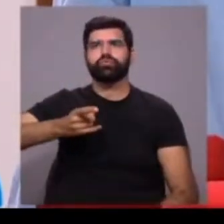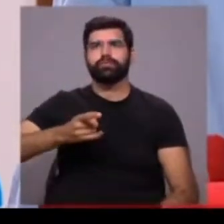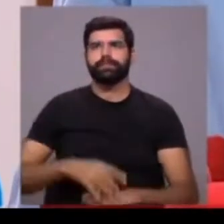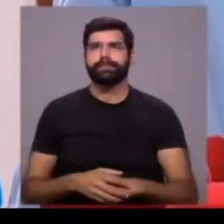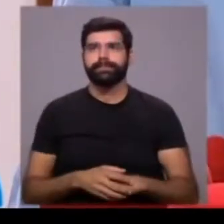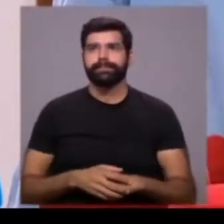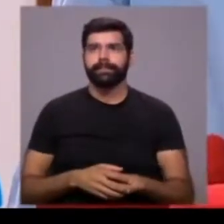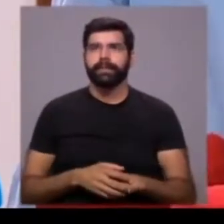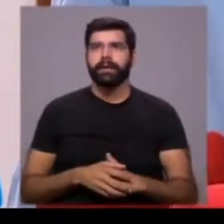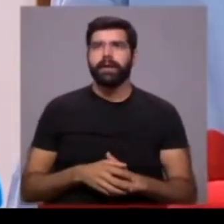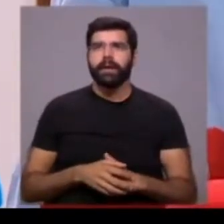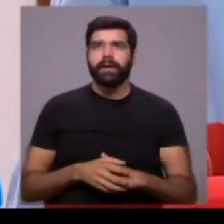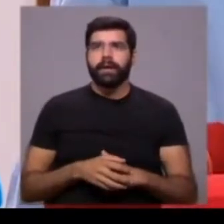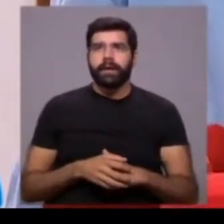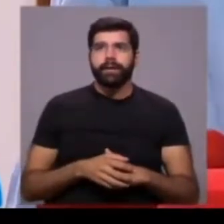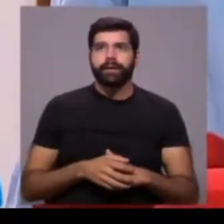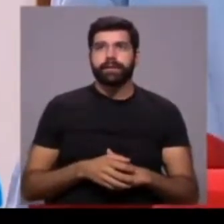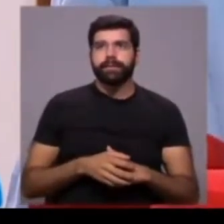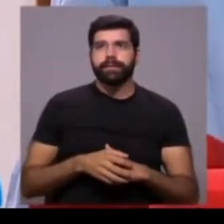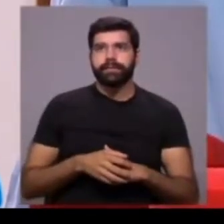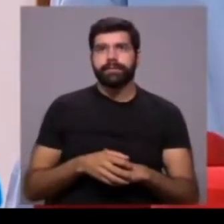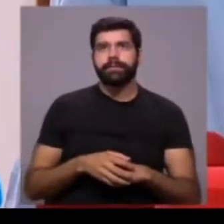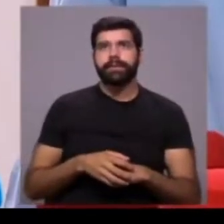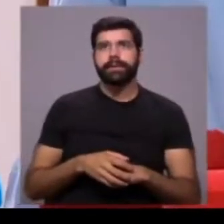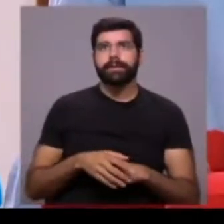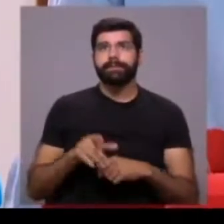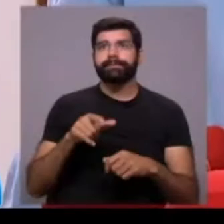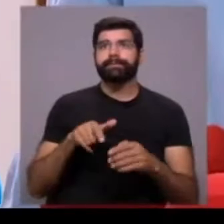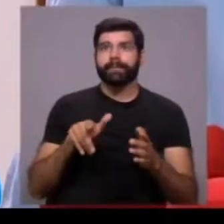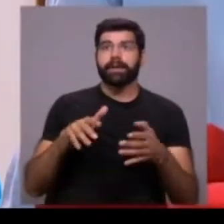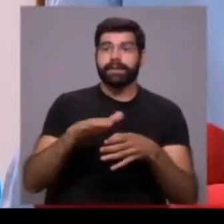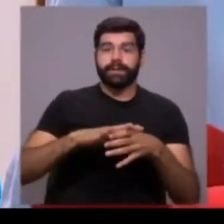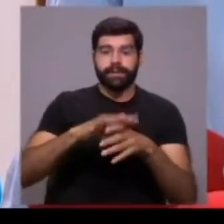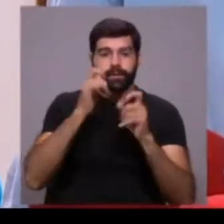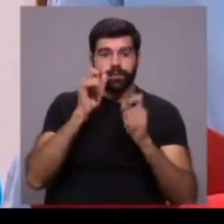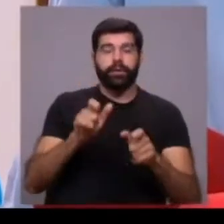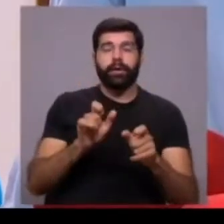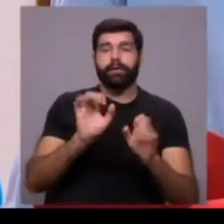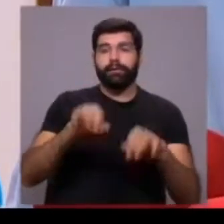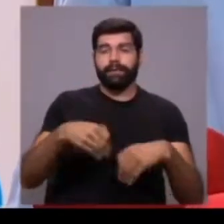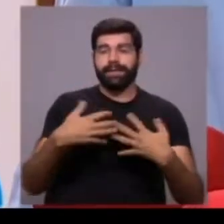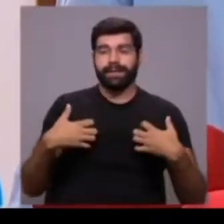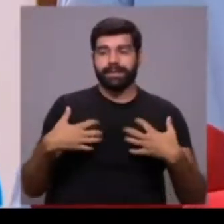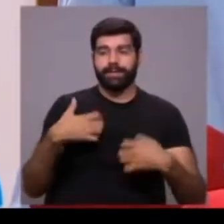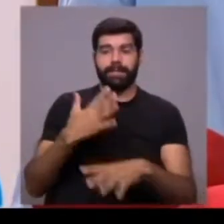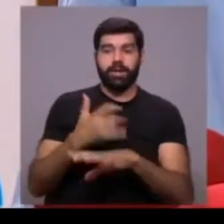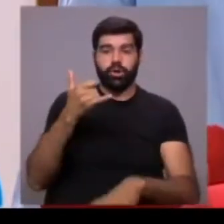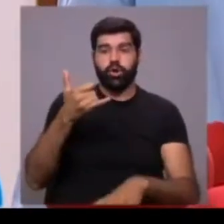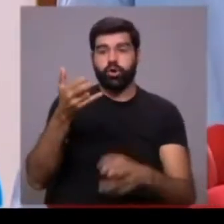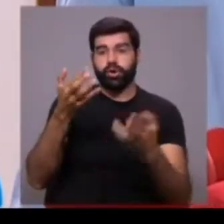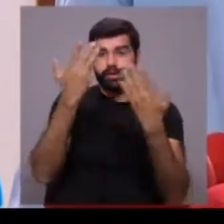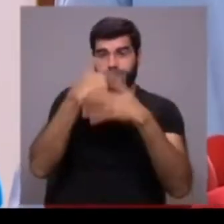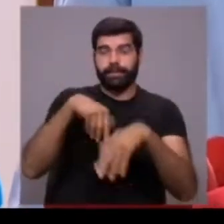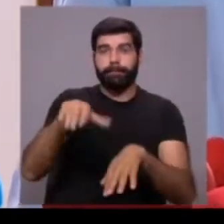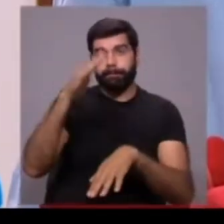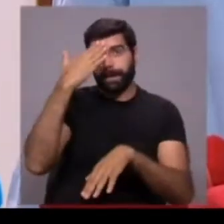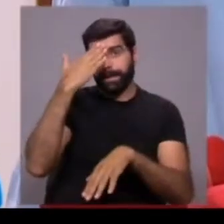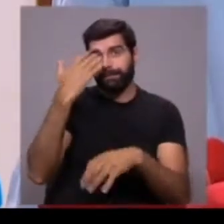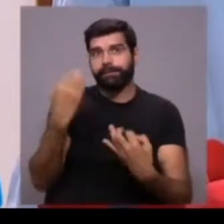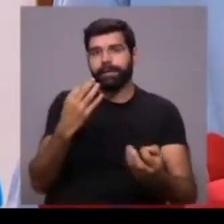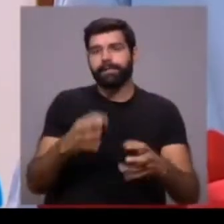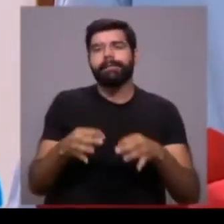prolongar o estado contingência terminaria a meia noite sexta-feira provavelmente para